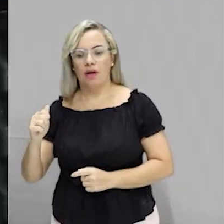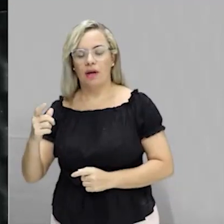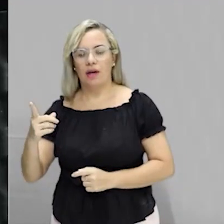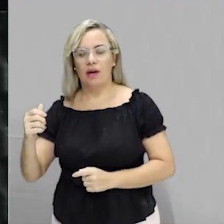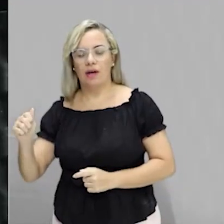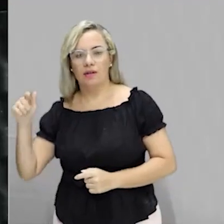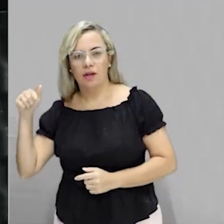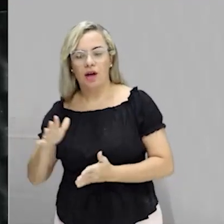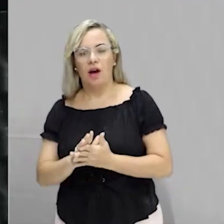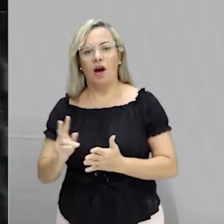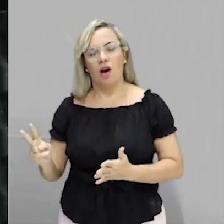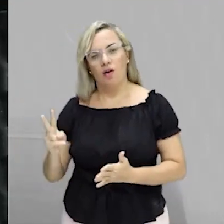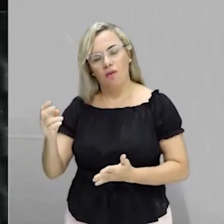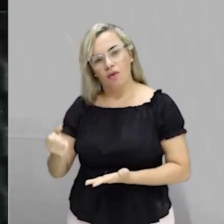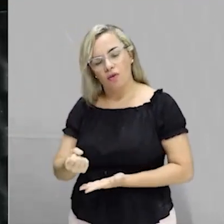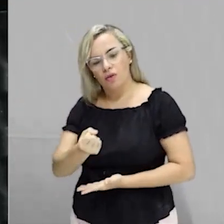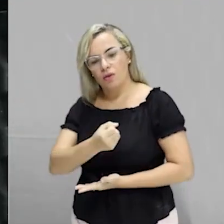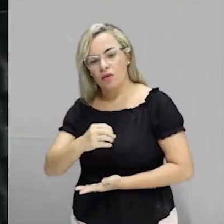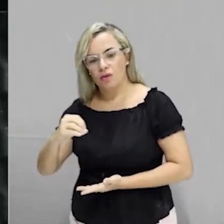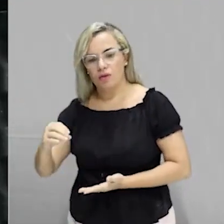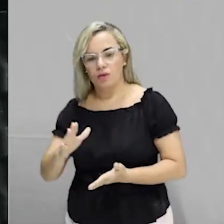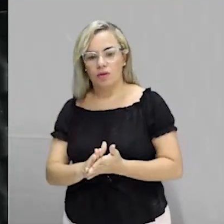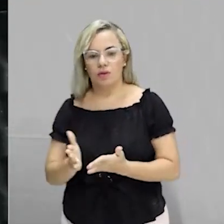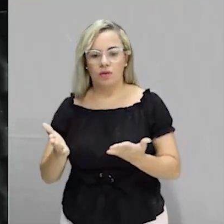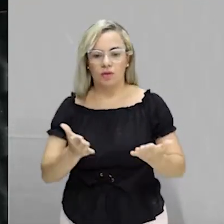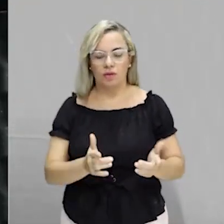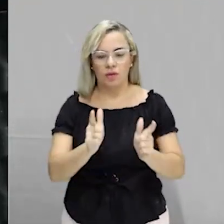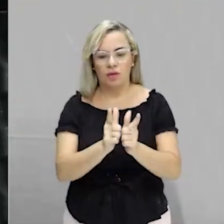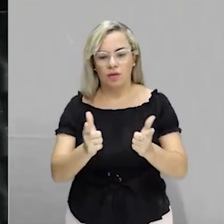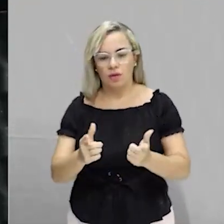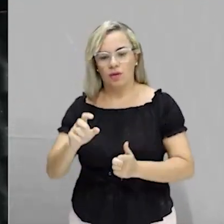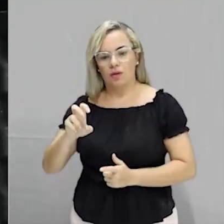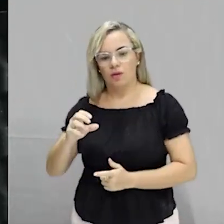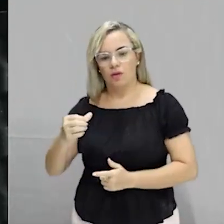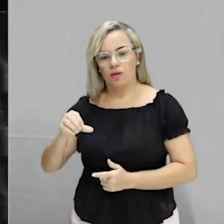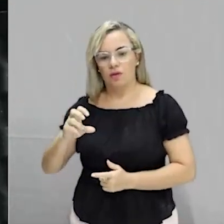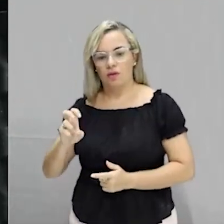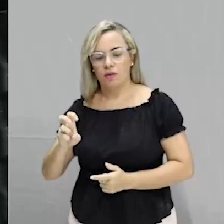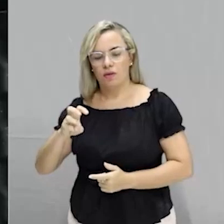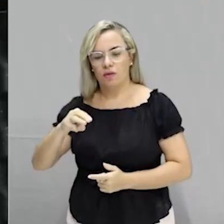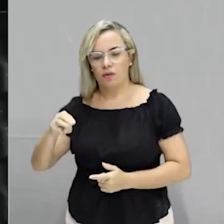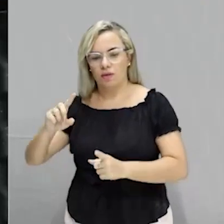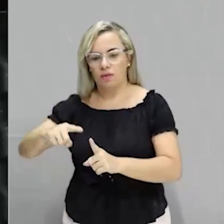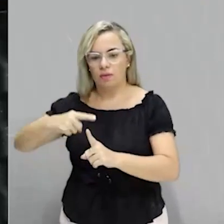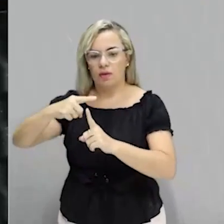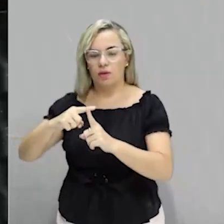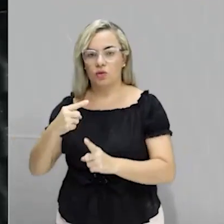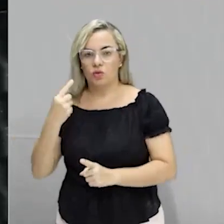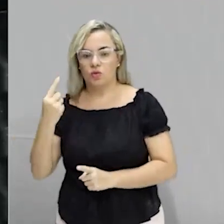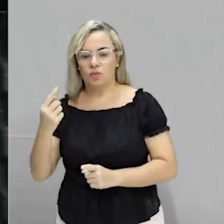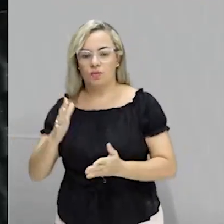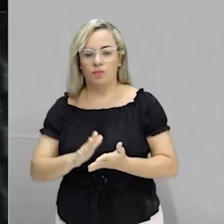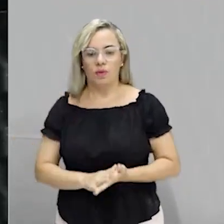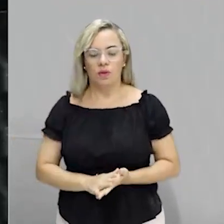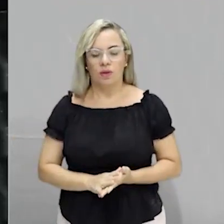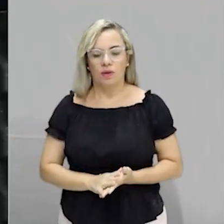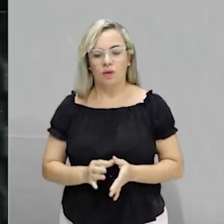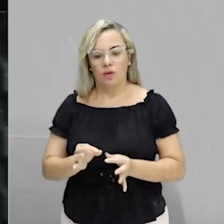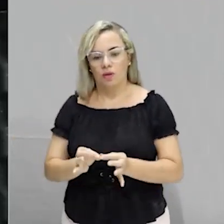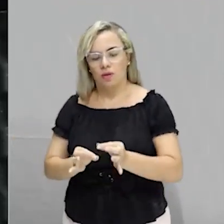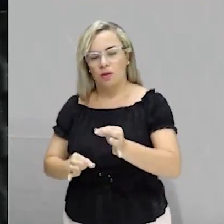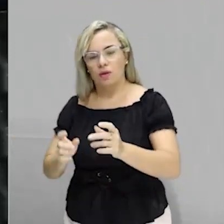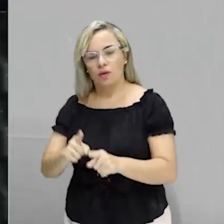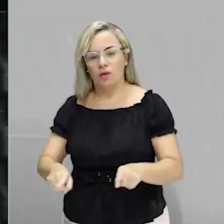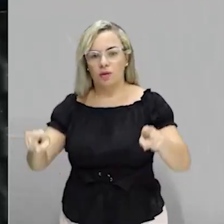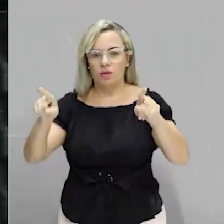da folha 0. Então, eu estou fazendo 595 milímetros mais 1 polegada. Para o comprimento, também